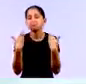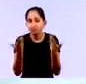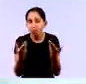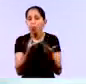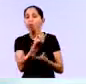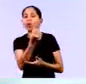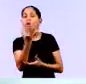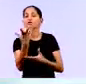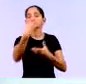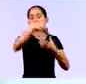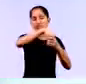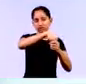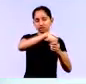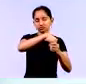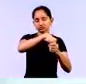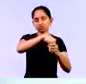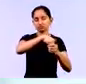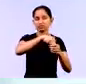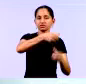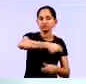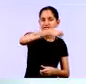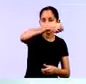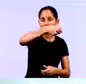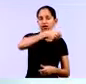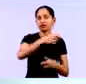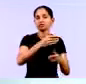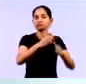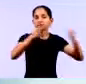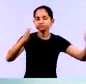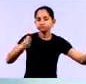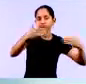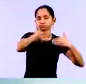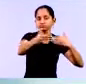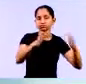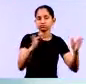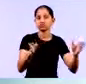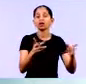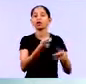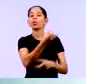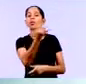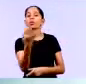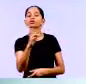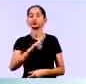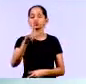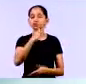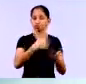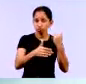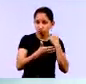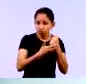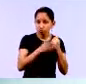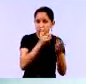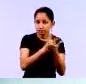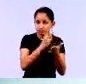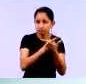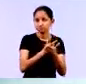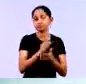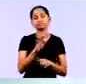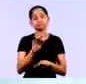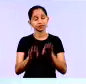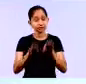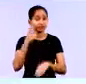Então são vários aspectos que nós temos que levar em consideração para a elaboração desta peça,